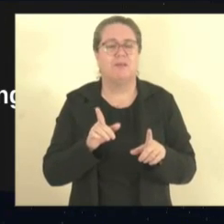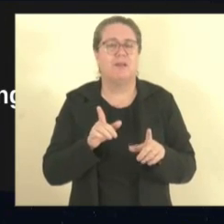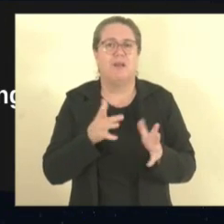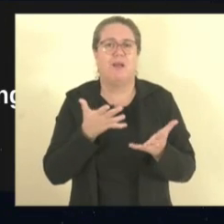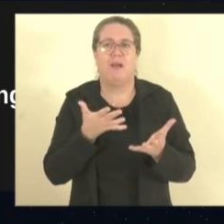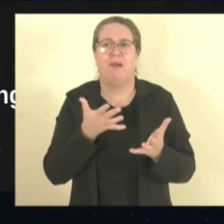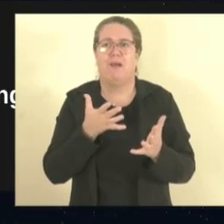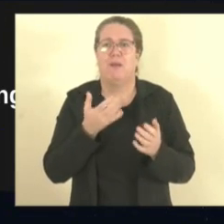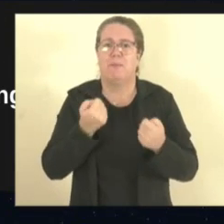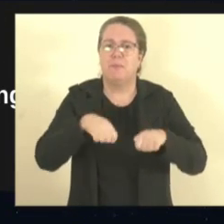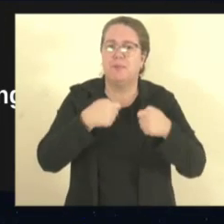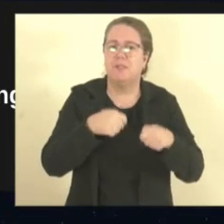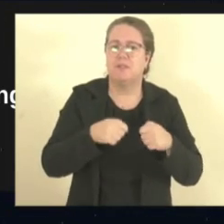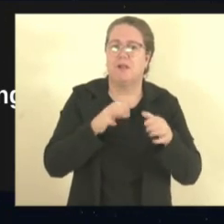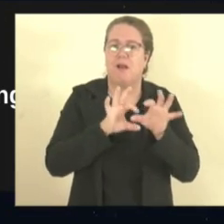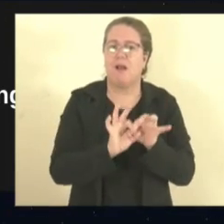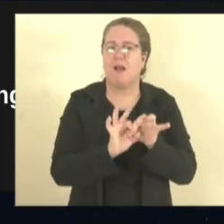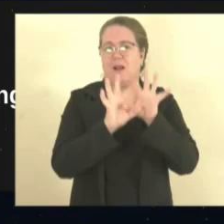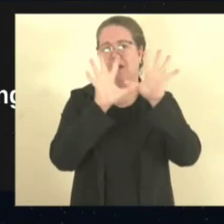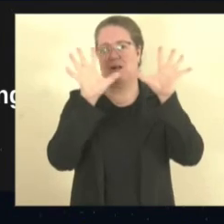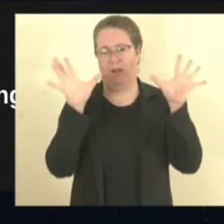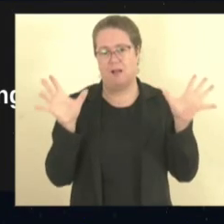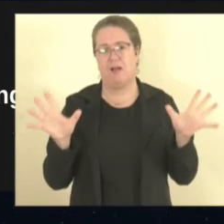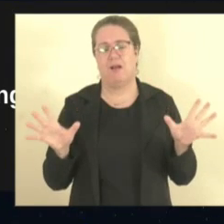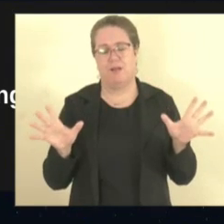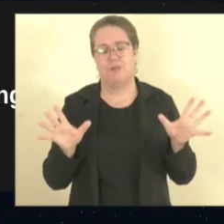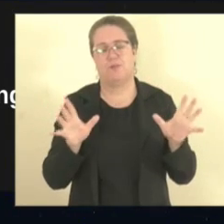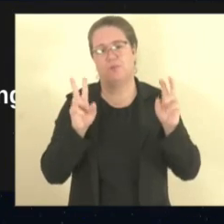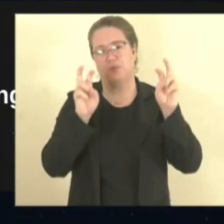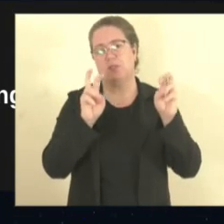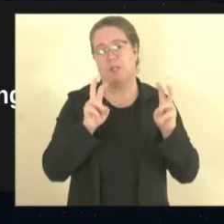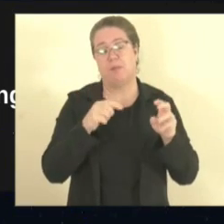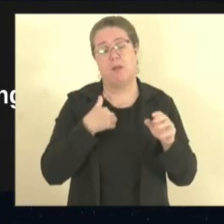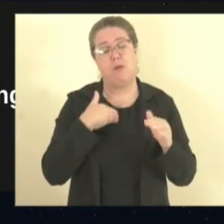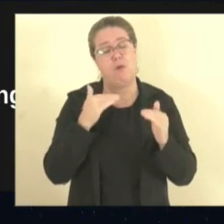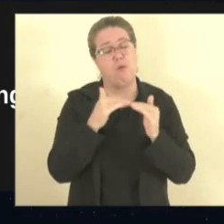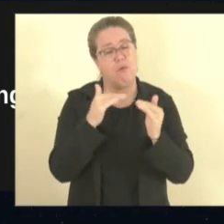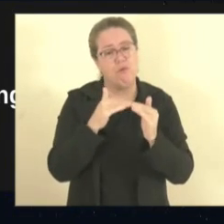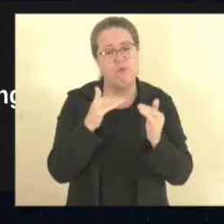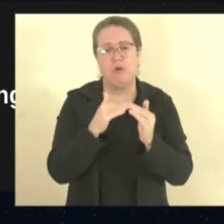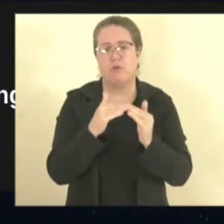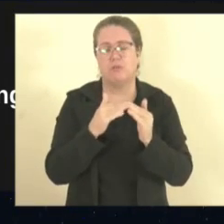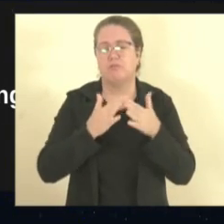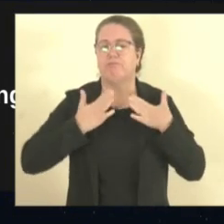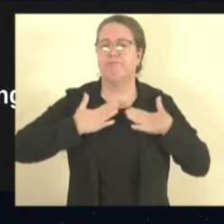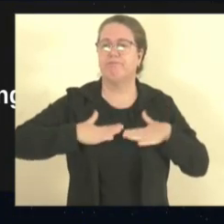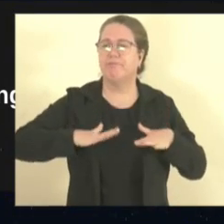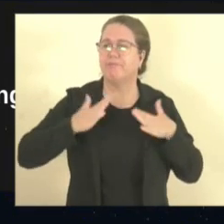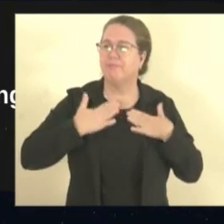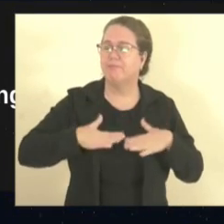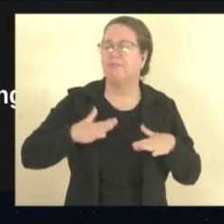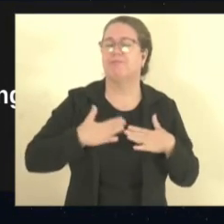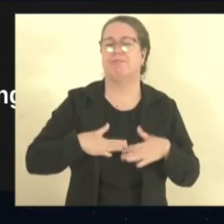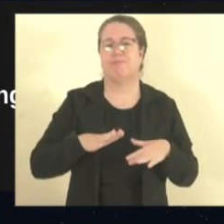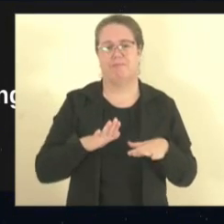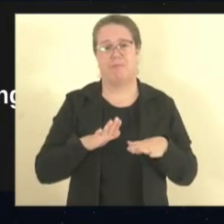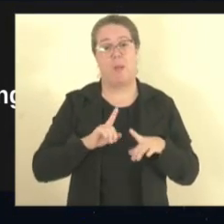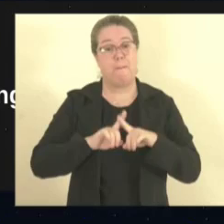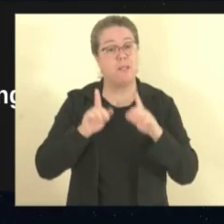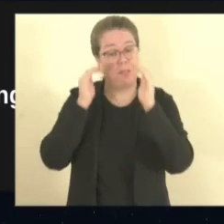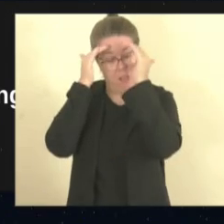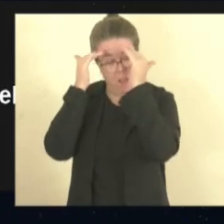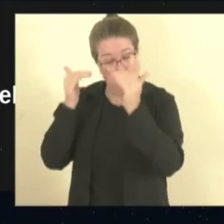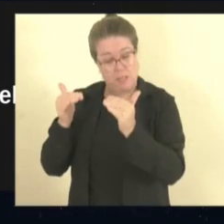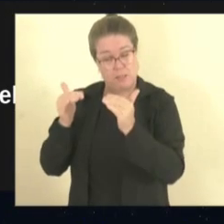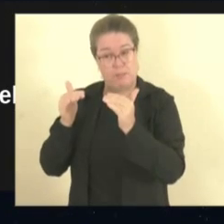intencional da própria liderança. Eu voto com tranquilidade, respeito a fala de todos os colegas, não existe quem